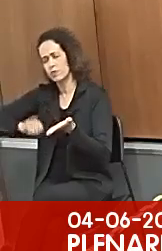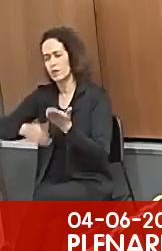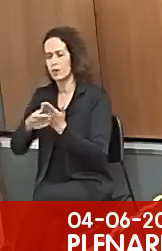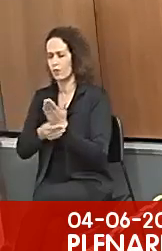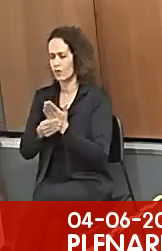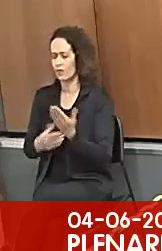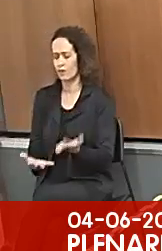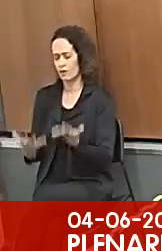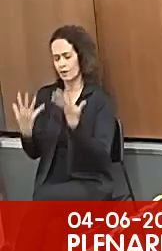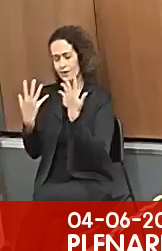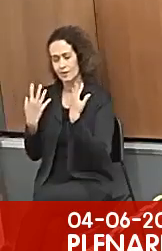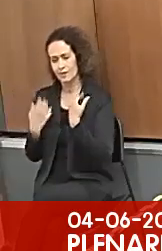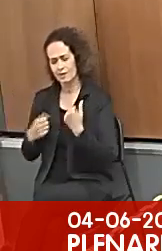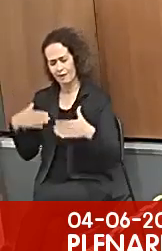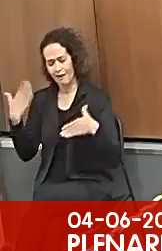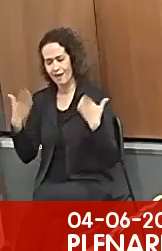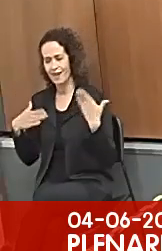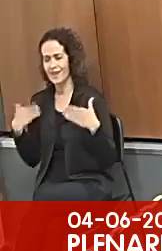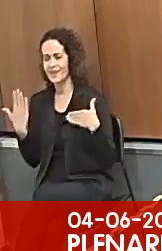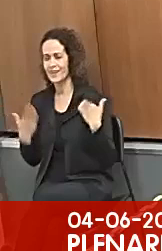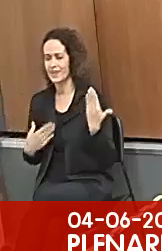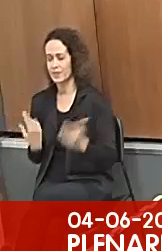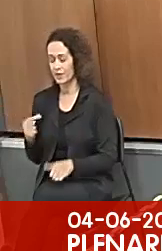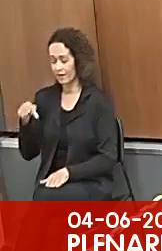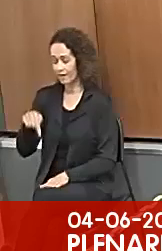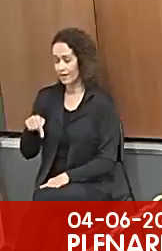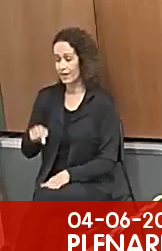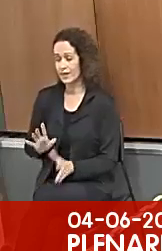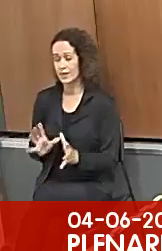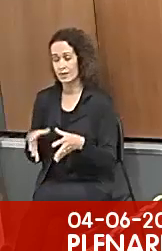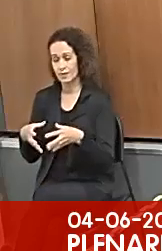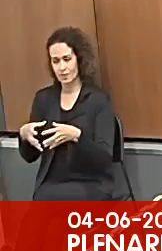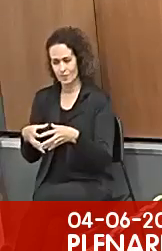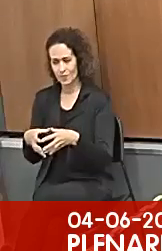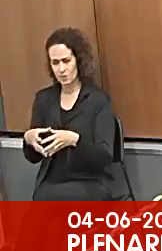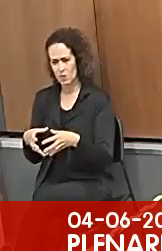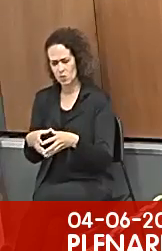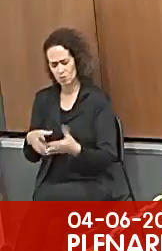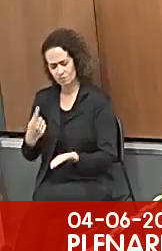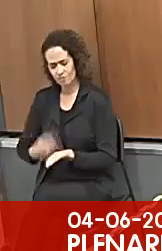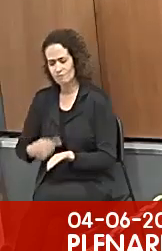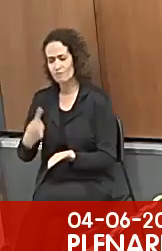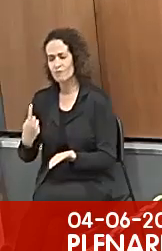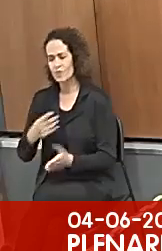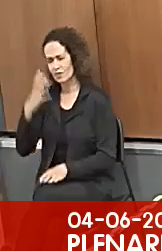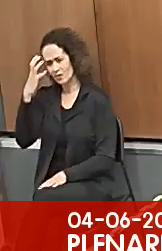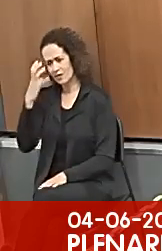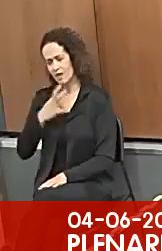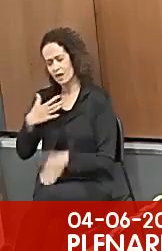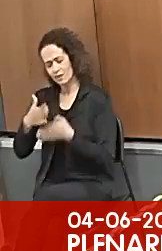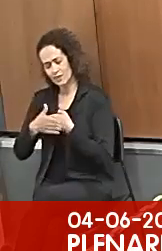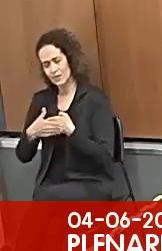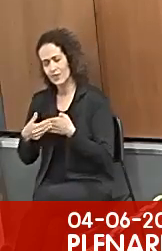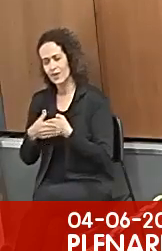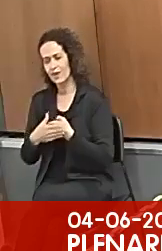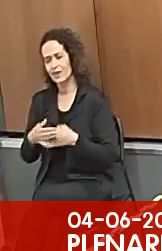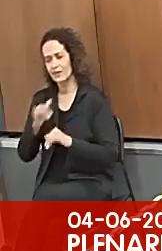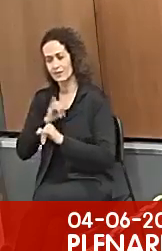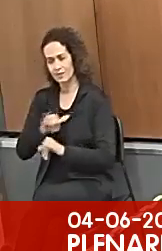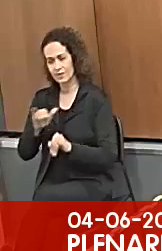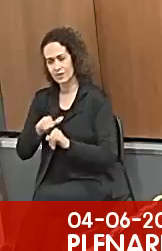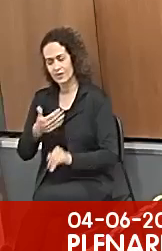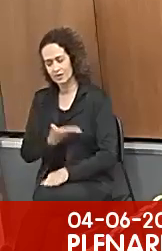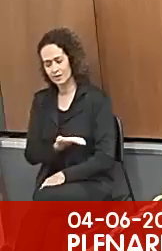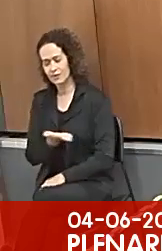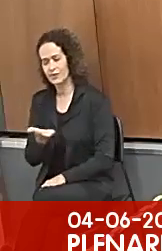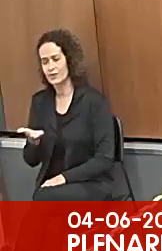muita alegria, porque essa comissão faz esse voto de congratulação com muito carinho para dizer que